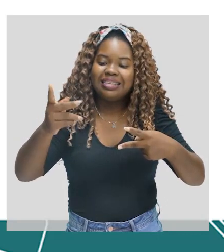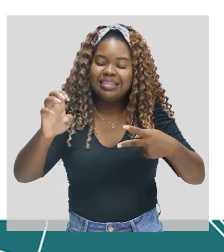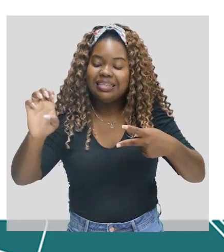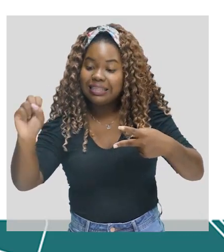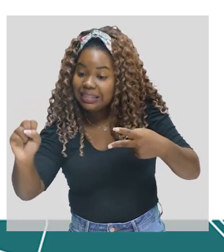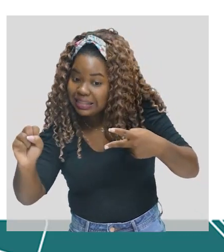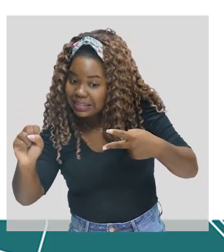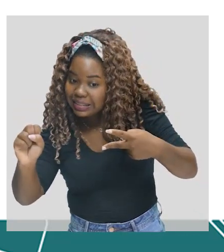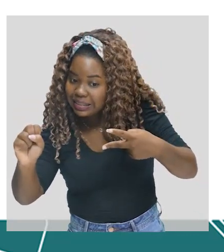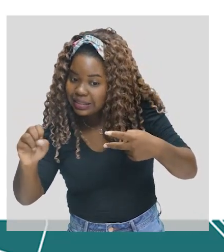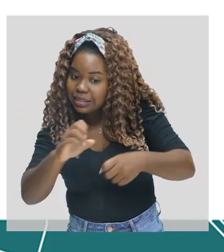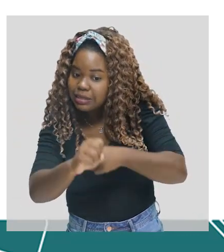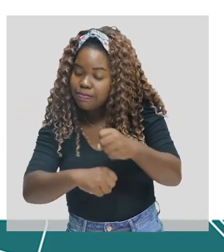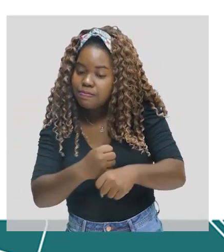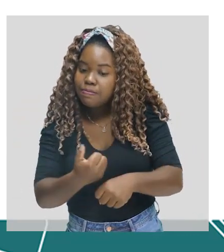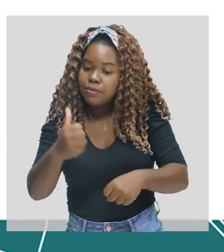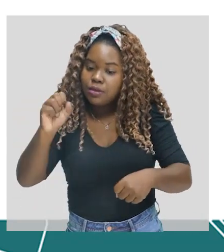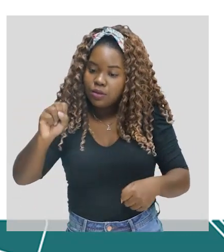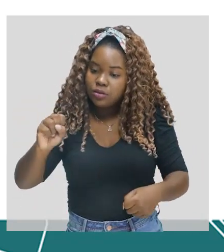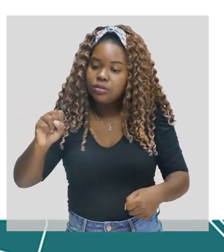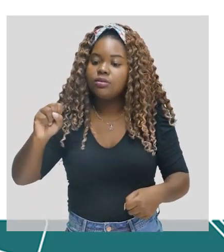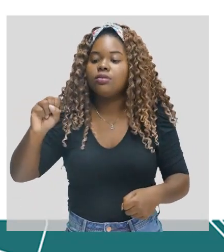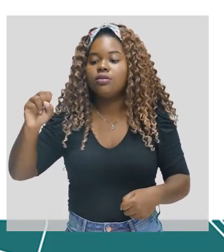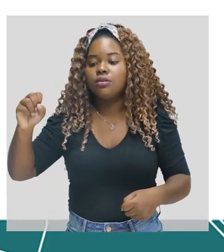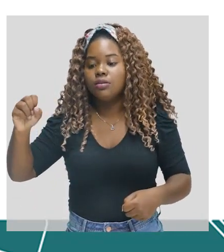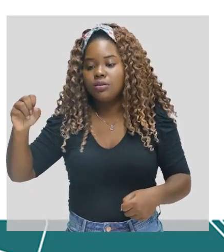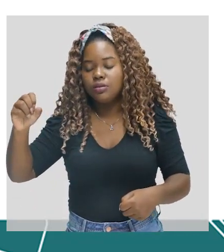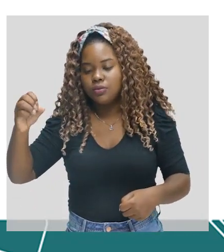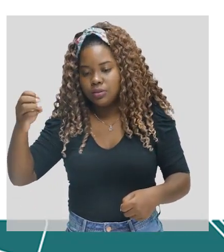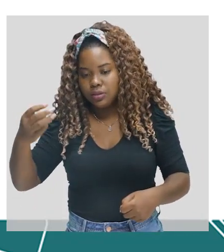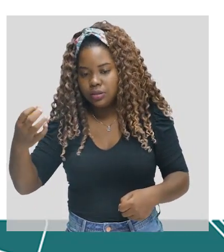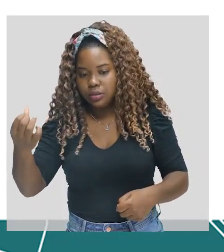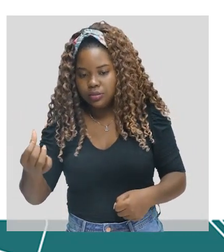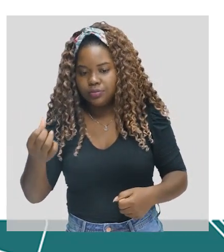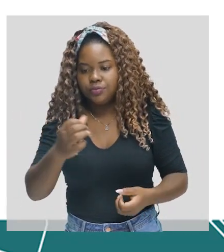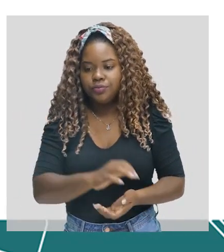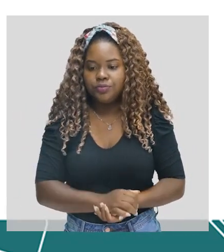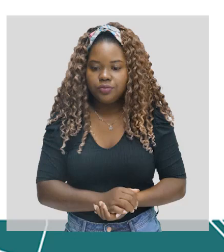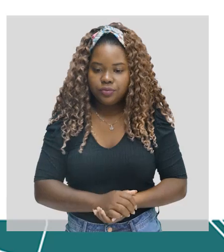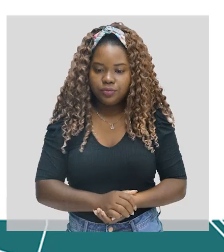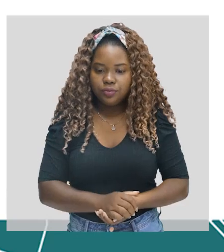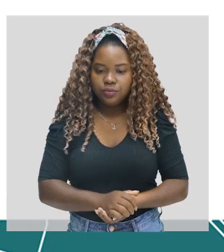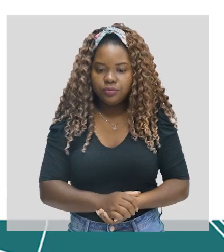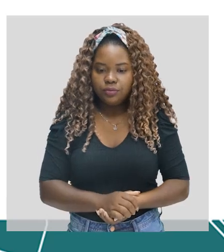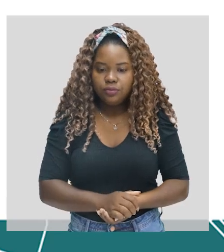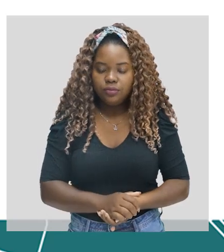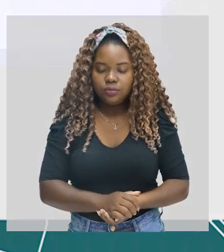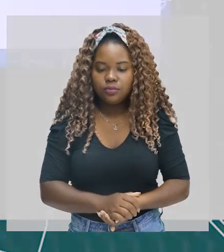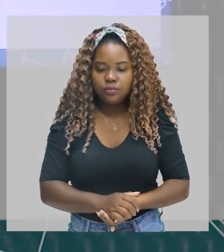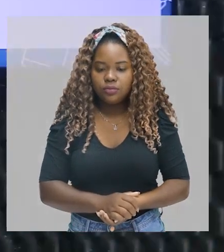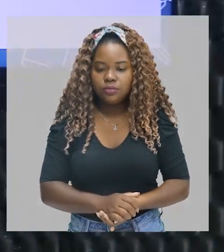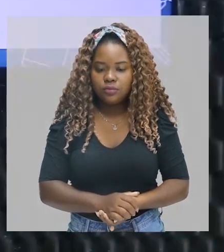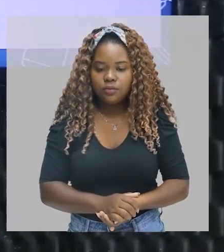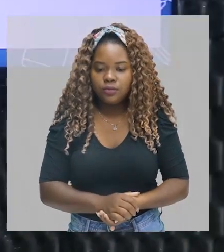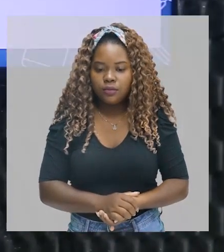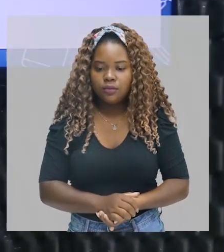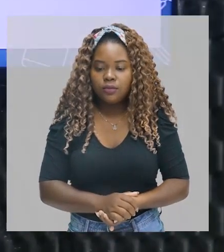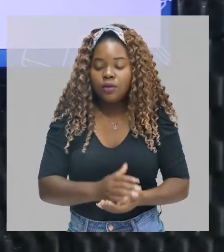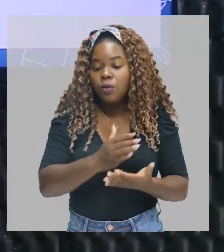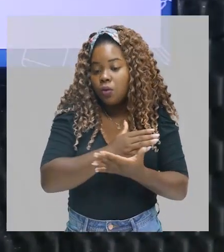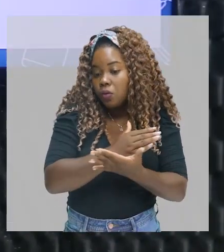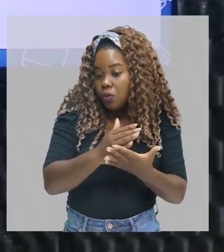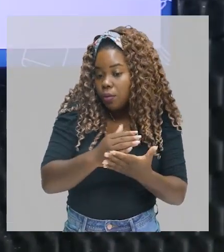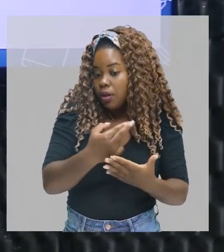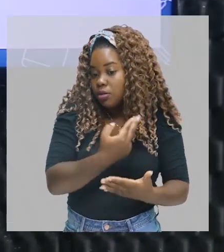ó, 1836, ele morreu em 1882, ele nasceu em 1811. Então, 1836